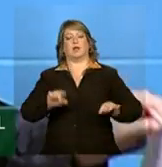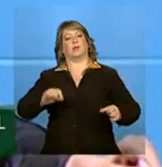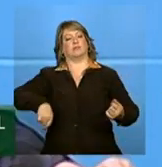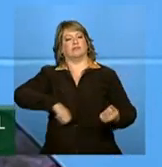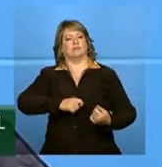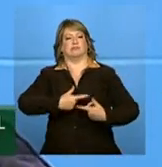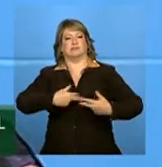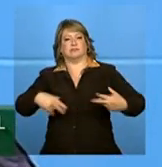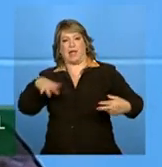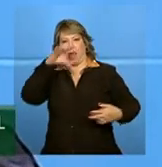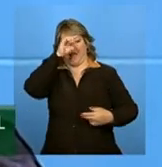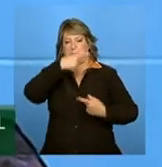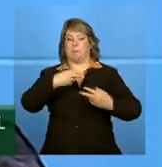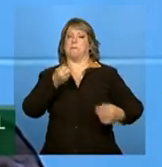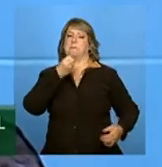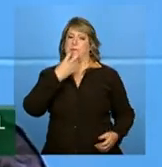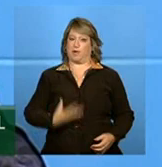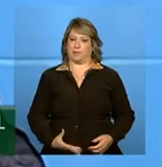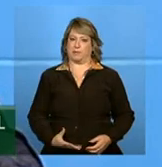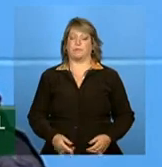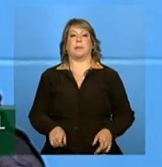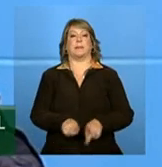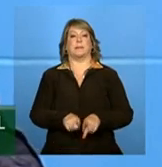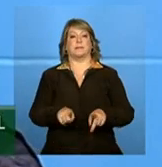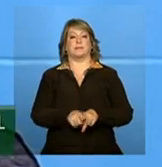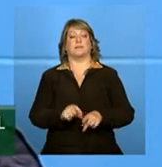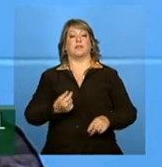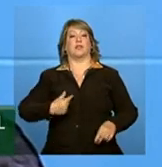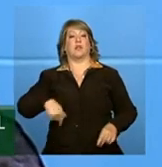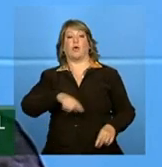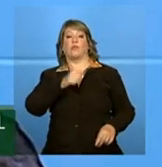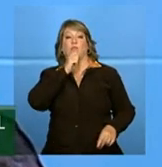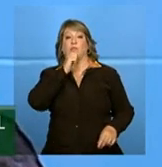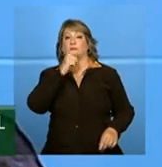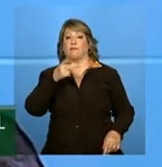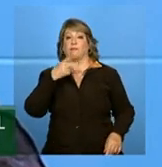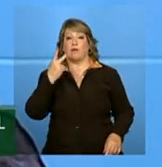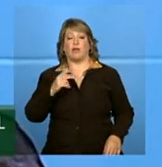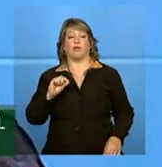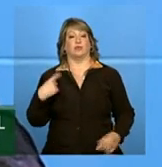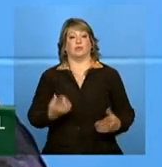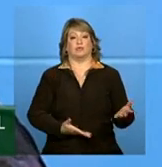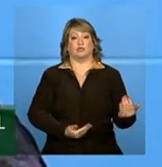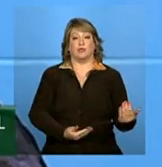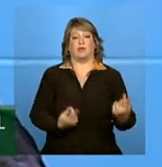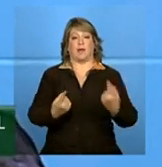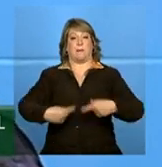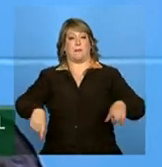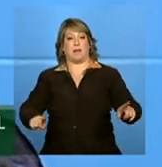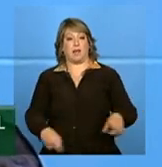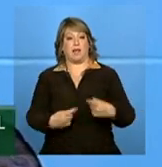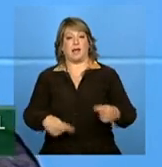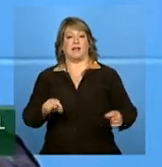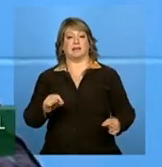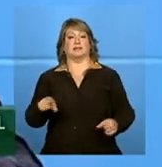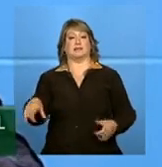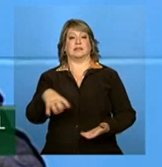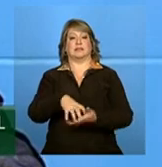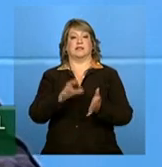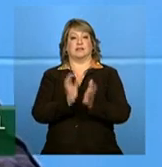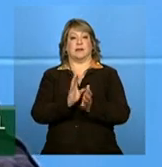os créditos necessários aos jovens, à orquestra, ao maestro e ao Instituto